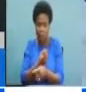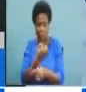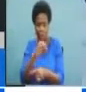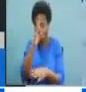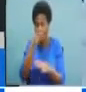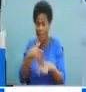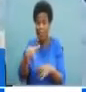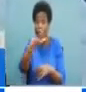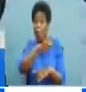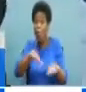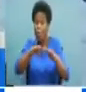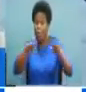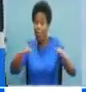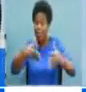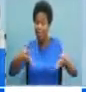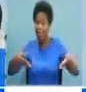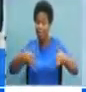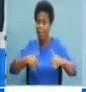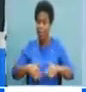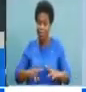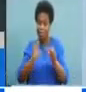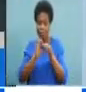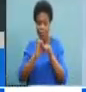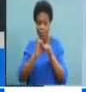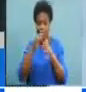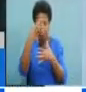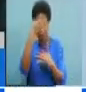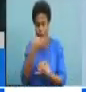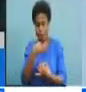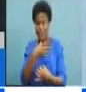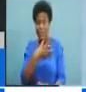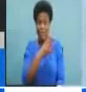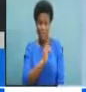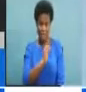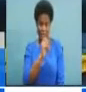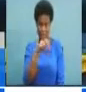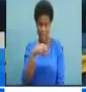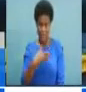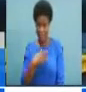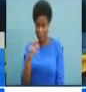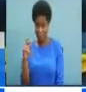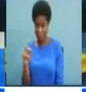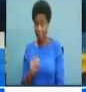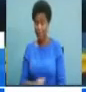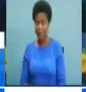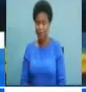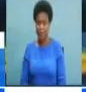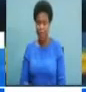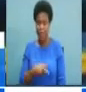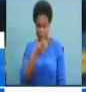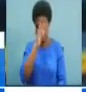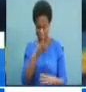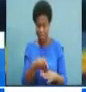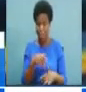nos grandes palcos, mas sim no domínio da informalidade. Diz Sandra Mascarenhas. Este ato representa um momento